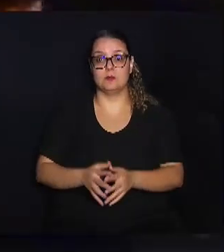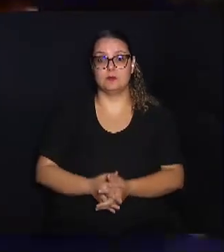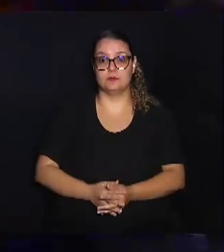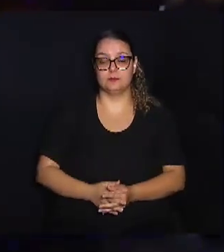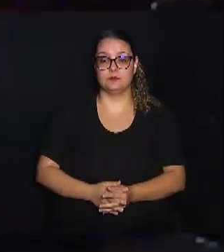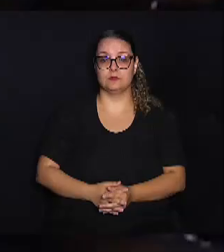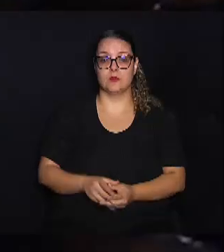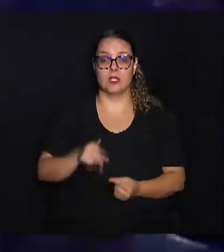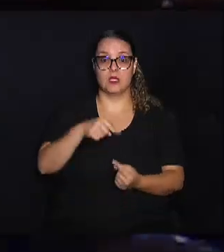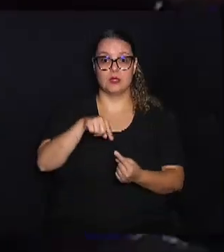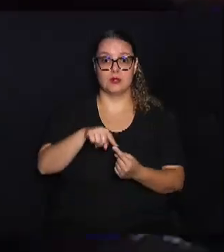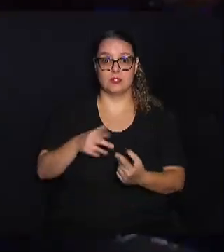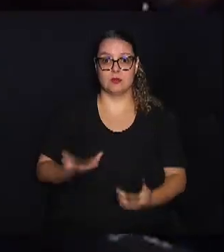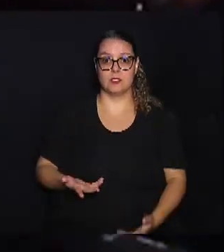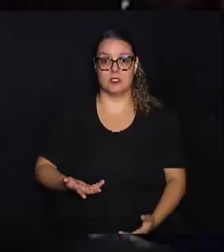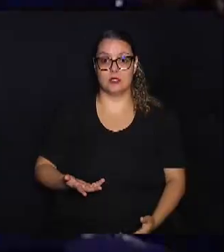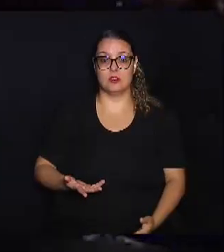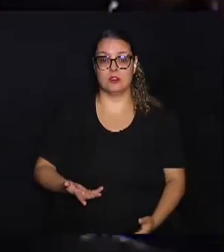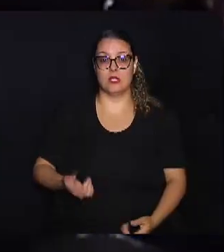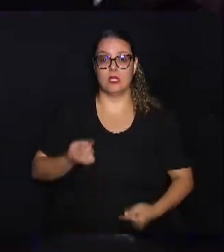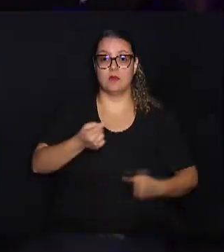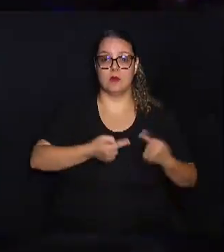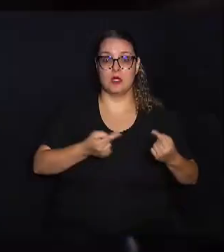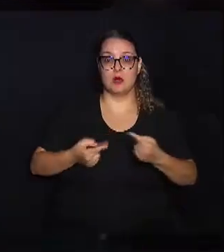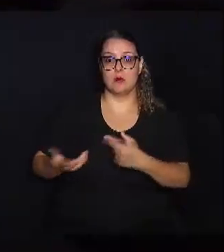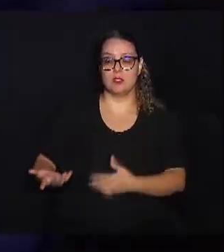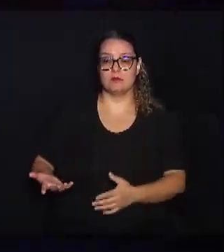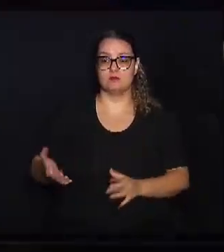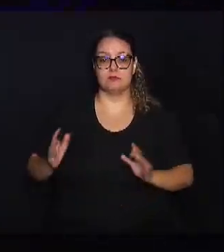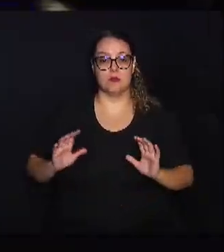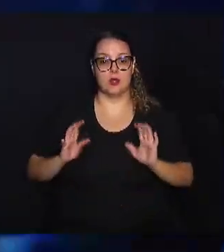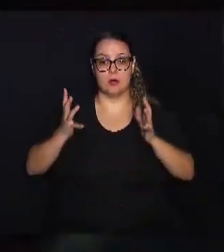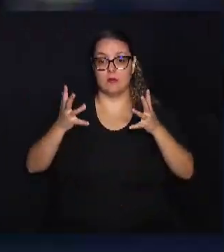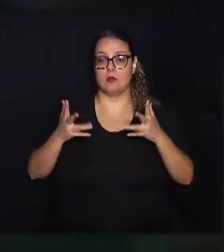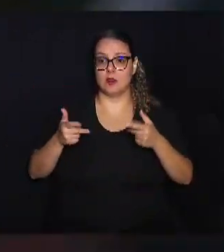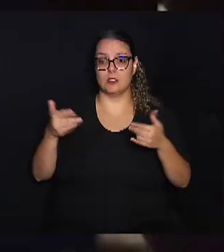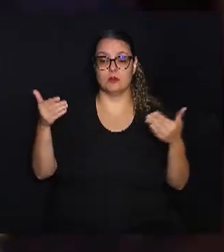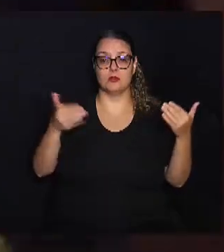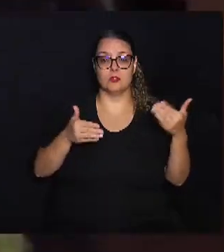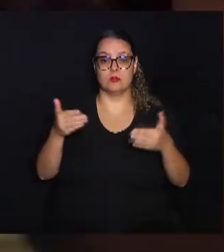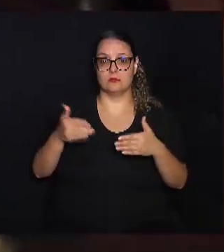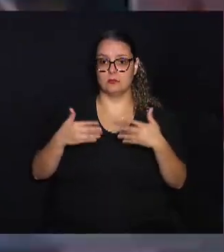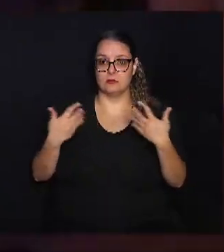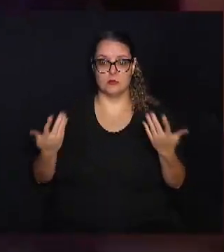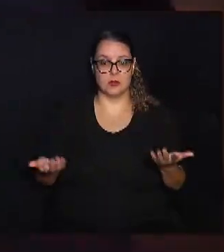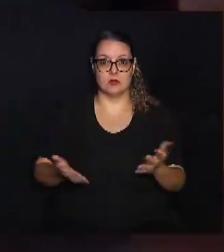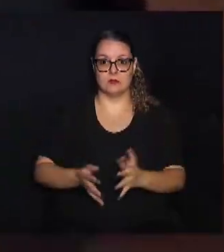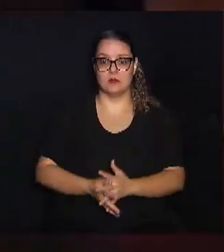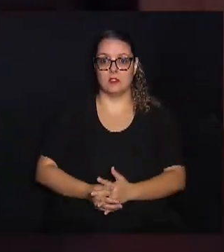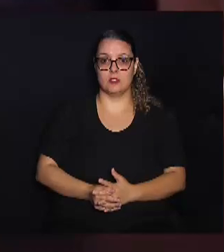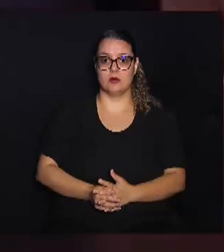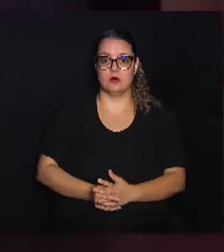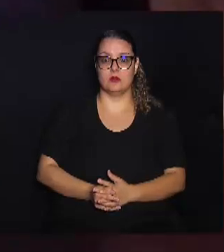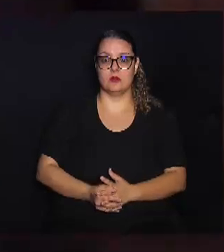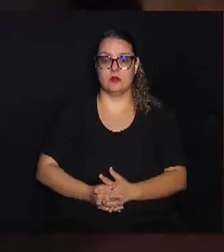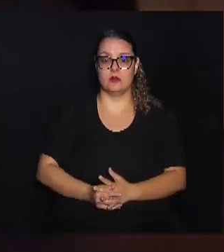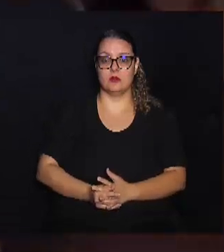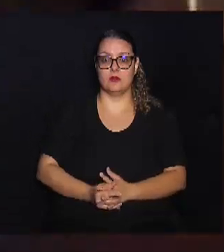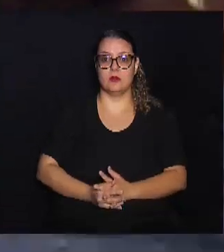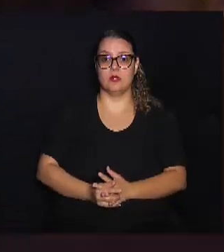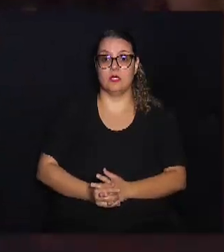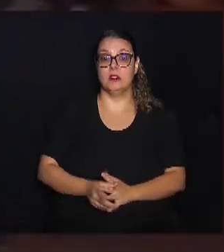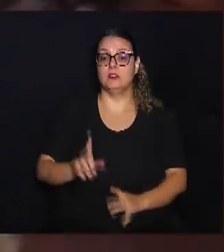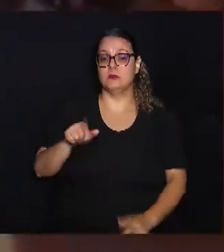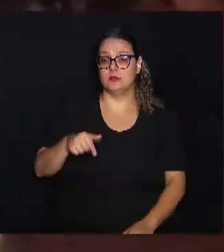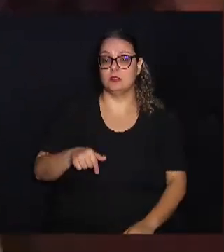esse objetivo de trazer essa discussão, mas é uma festa para todo mundo participar. Então é bem diversificado